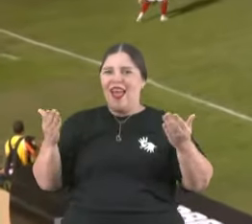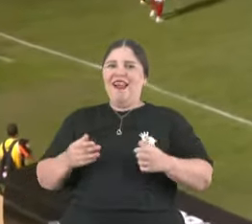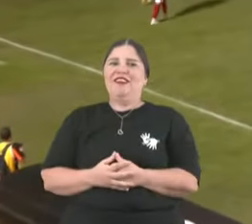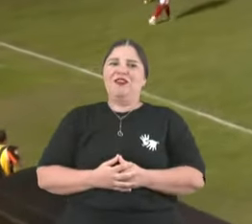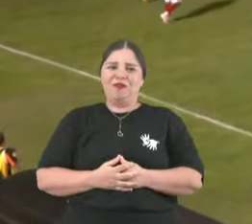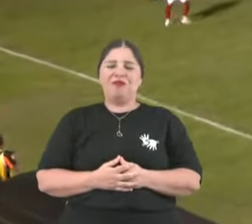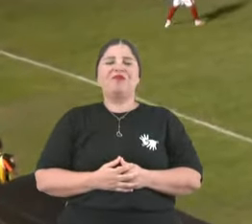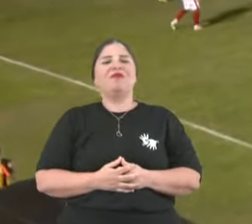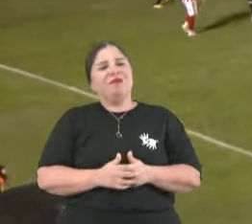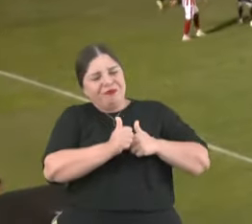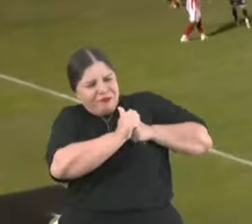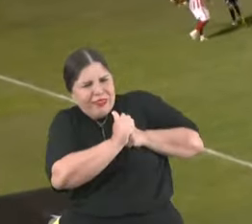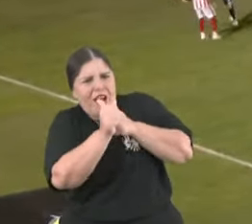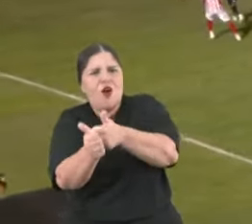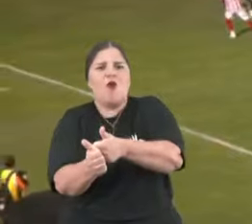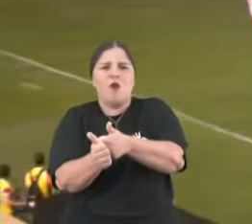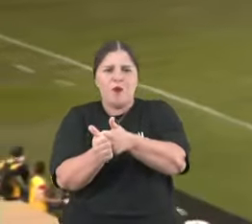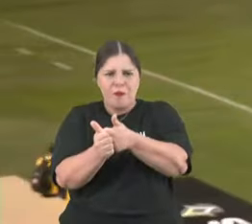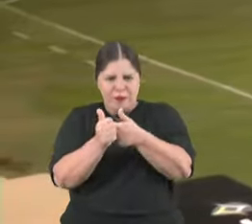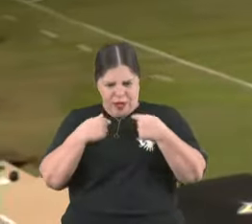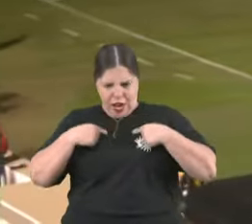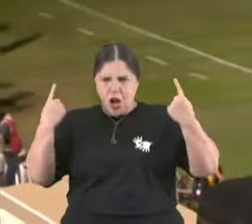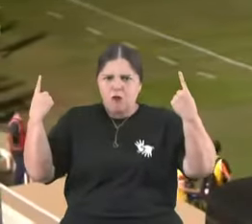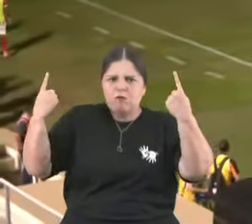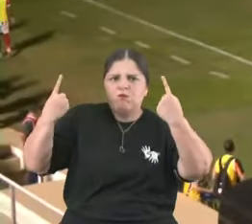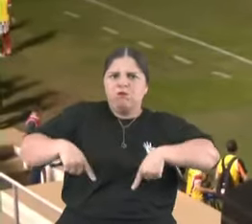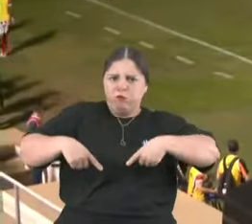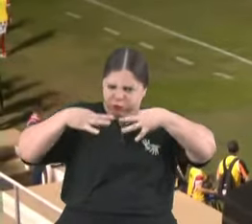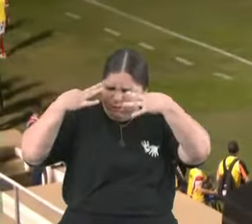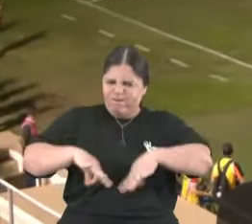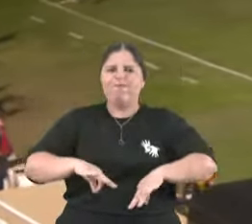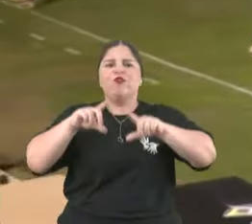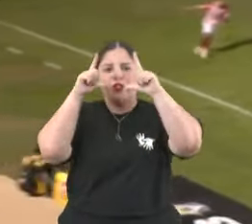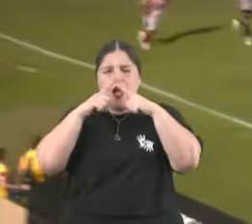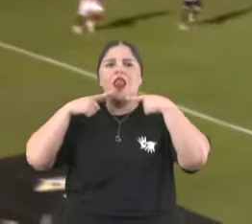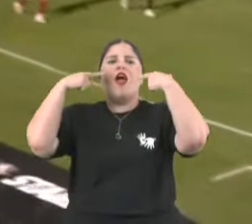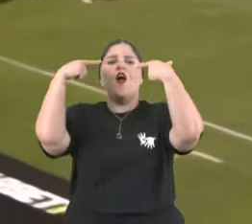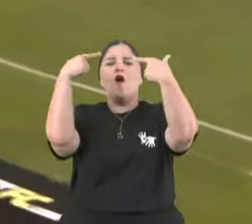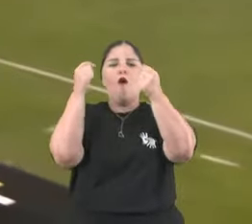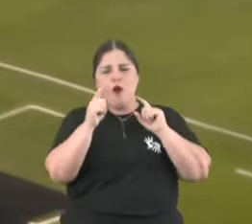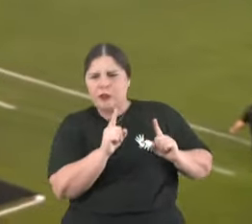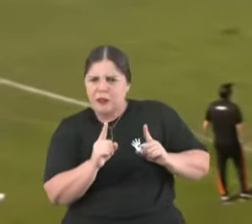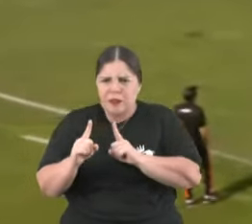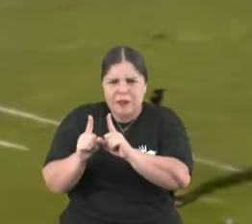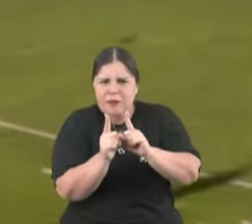Acompanhando a grande decisão do Alagoano. Vem Léo Pereira, por baixo chega a marcação.